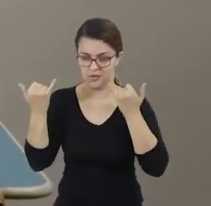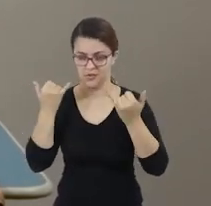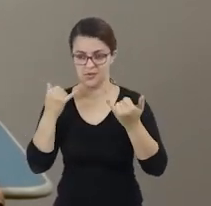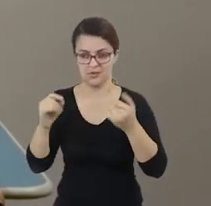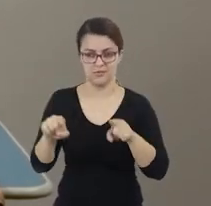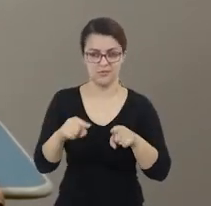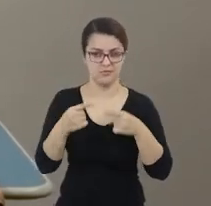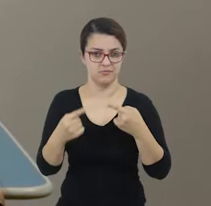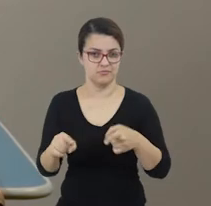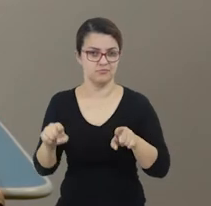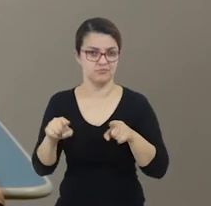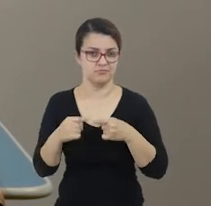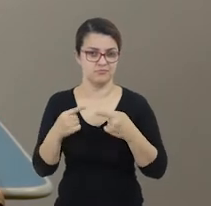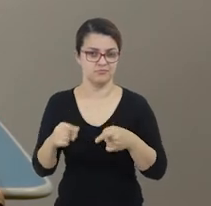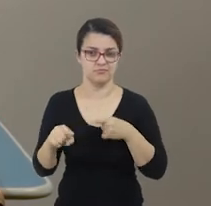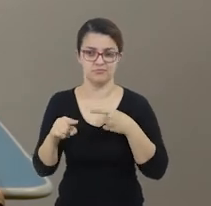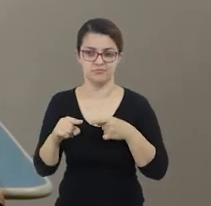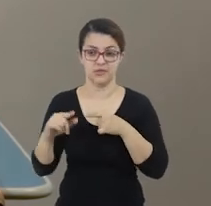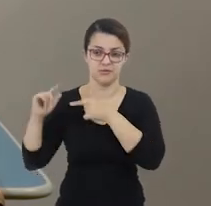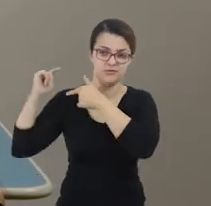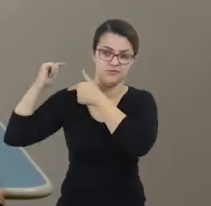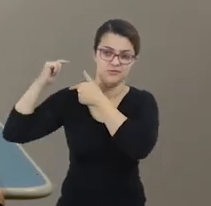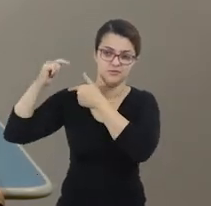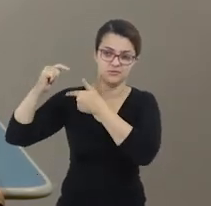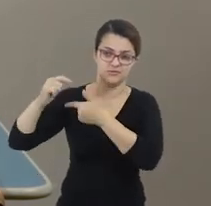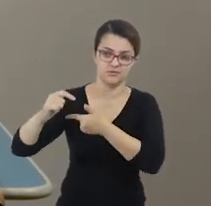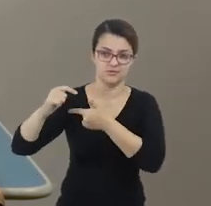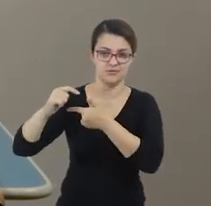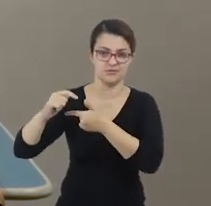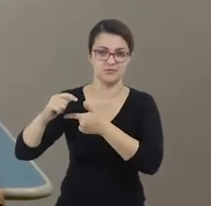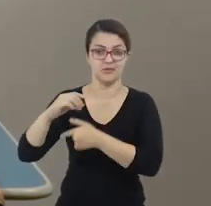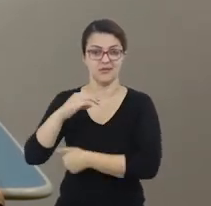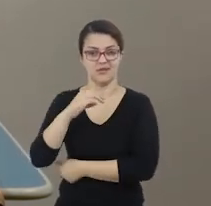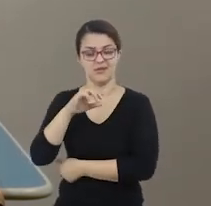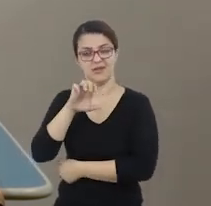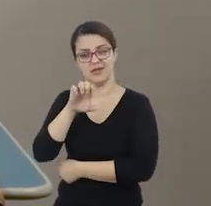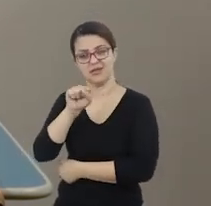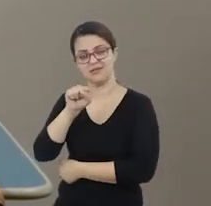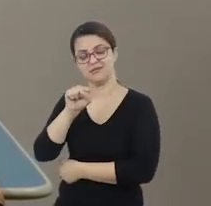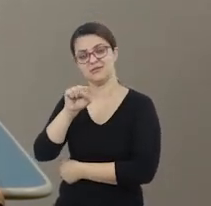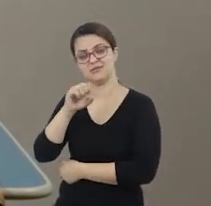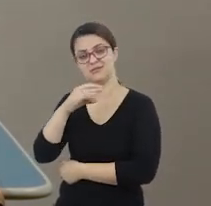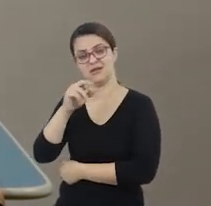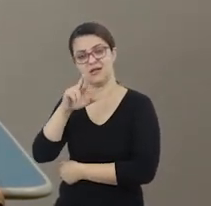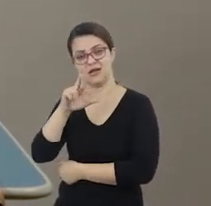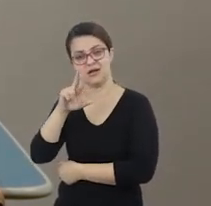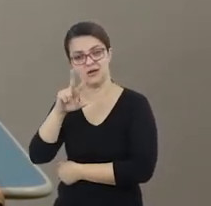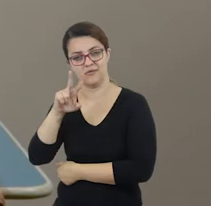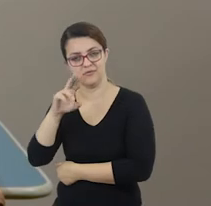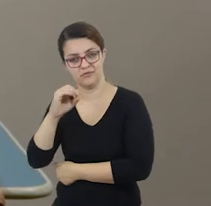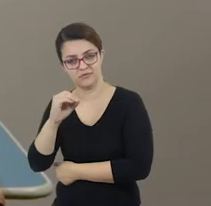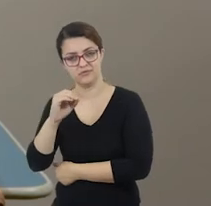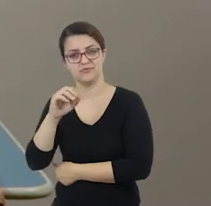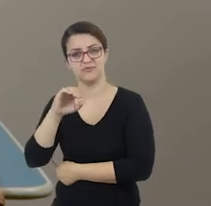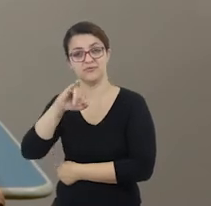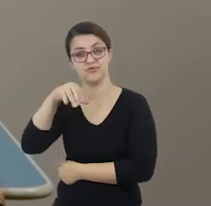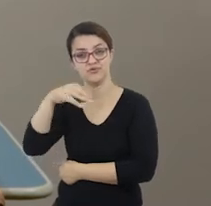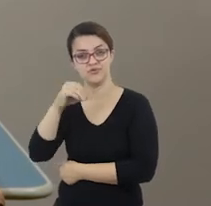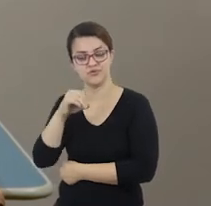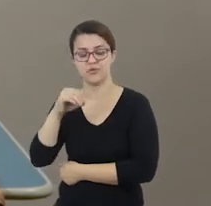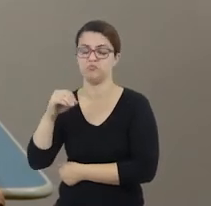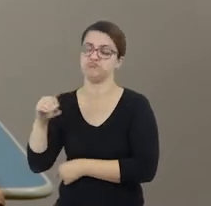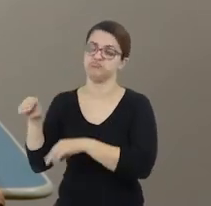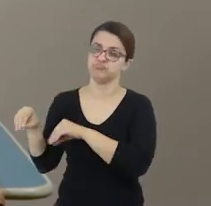uma releitura de uma brincadeira tradicional. Eu estou falando da brincadeira Escravos de Jó. É uma brincadeira que a gente precisa acompanhar o ritmo musical